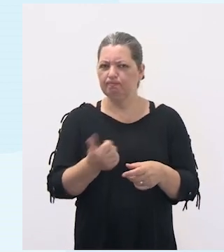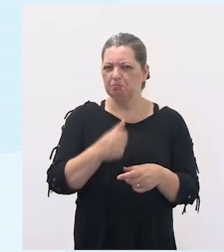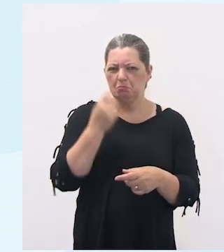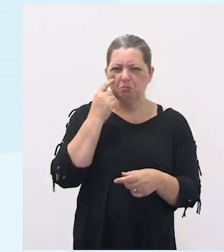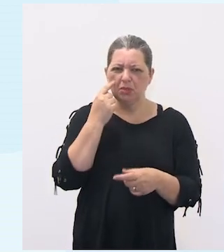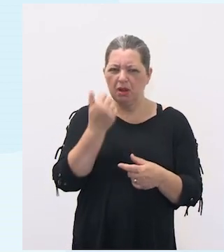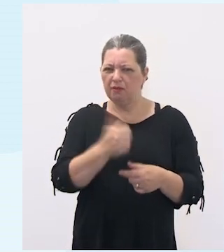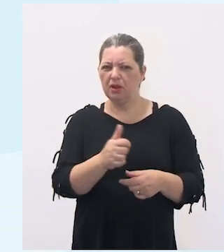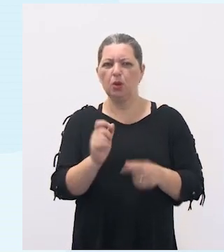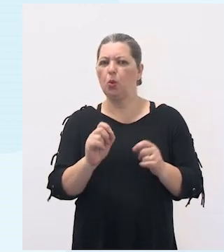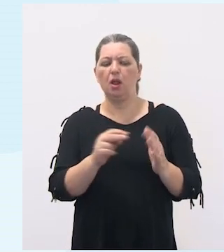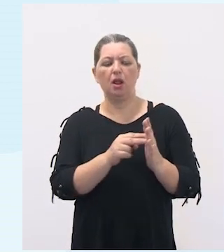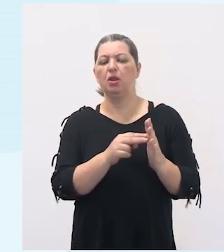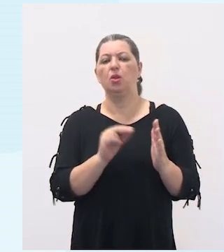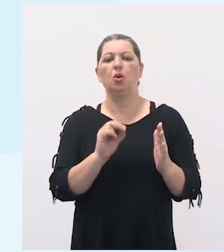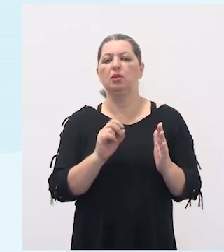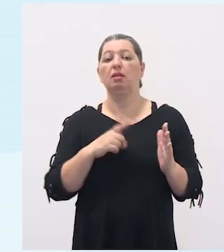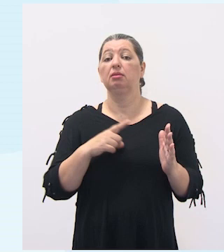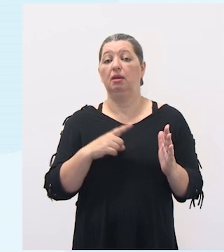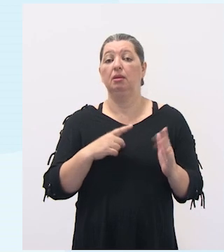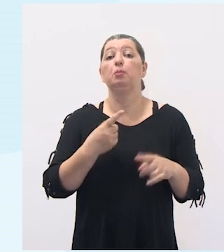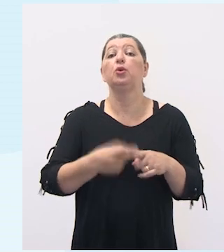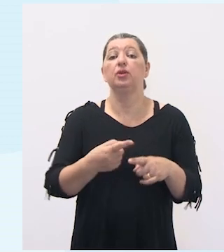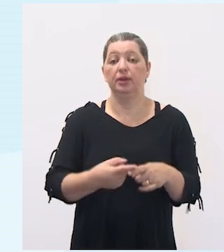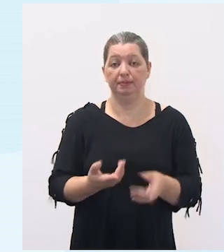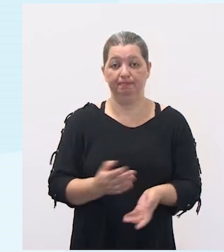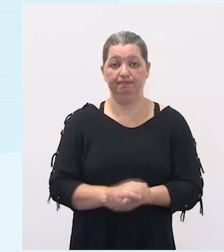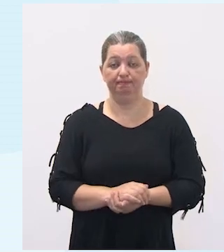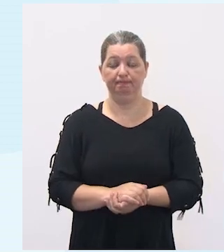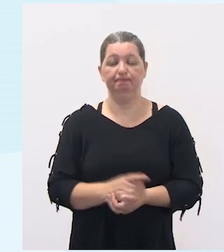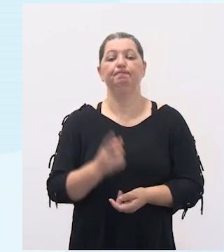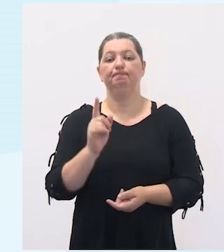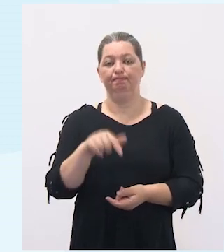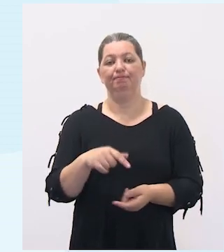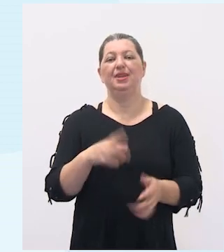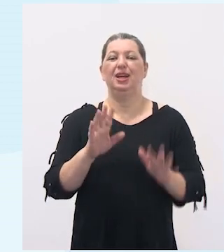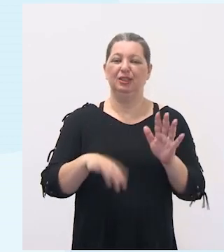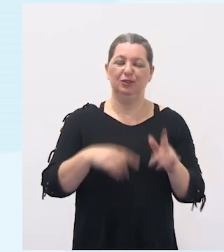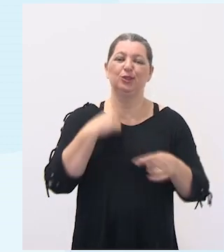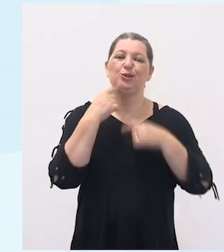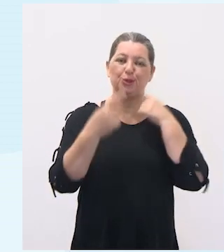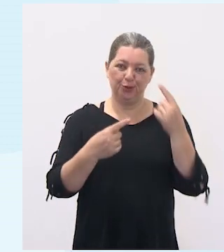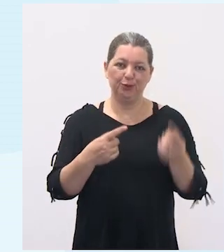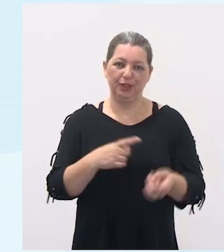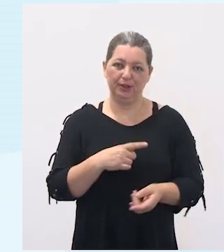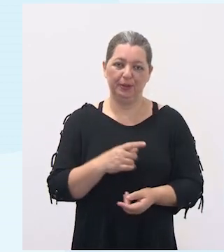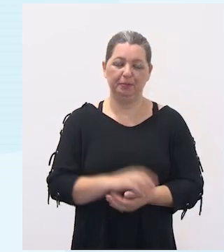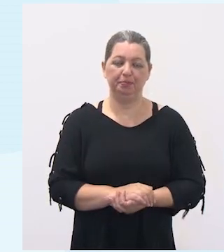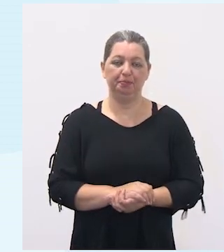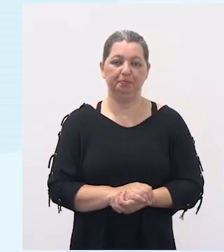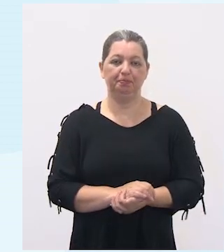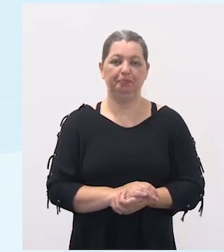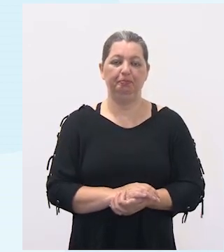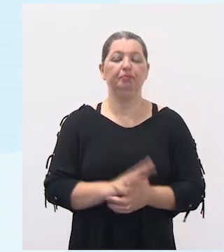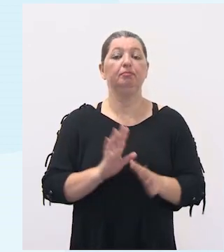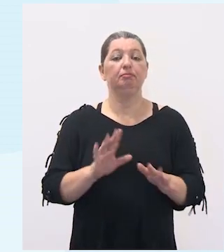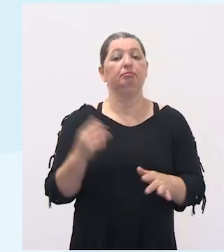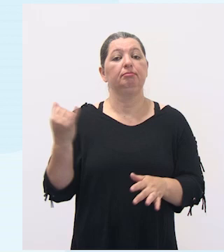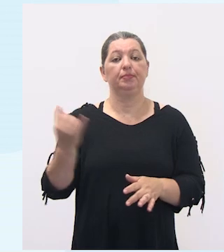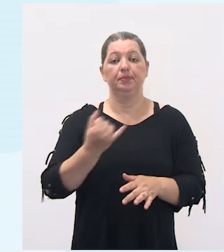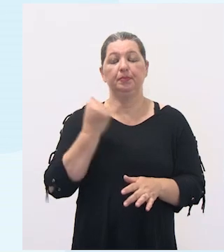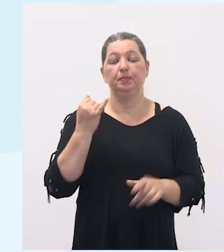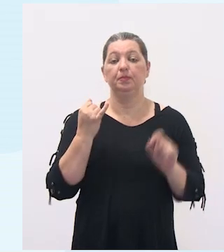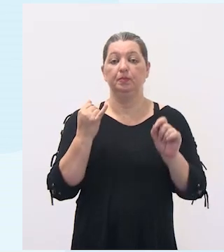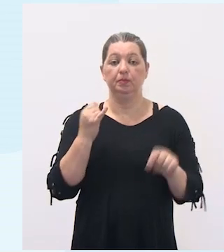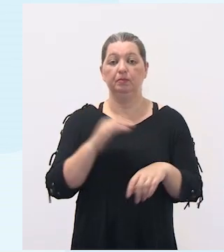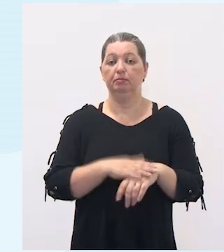traduz? Então, esse é o nosso questionamento, né? E, para isso, é importante, então, eu fazer